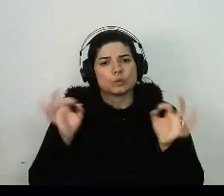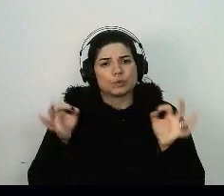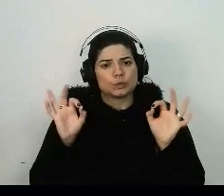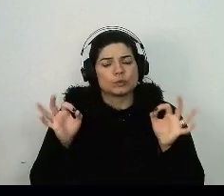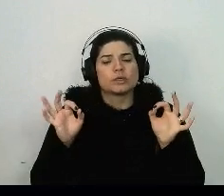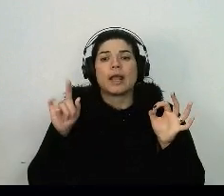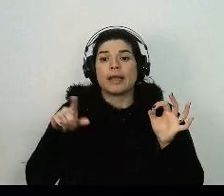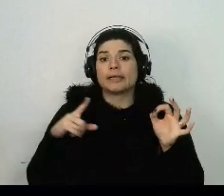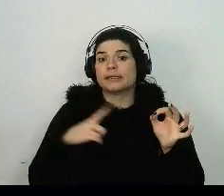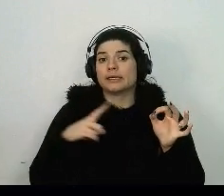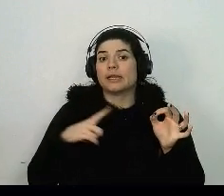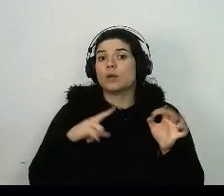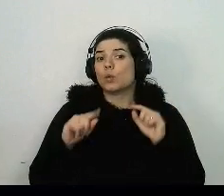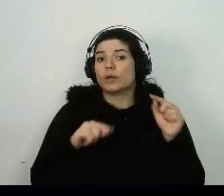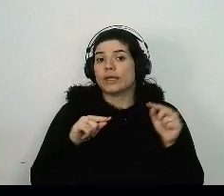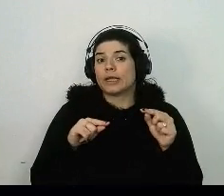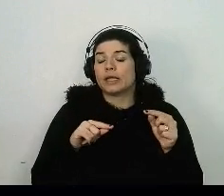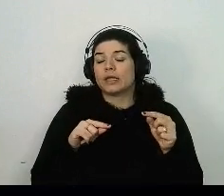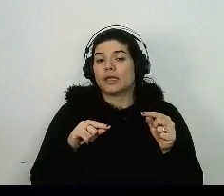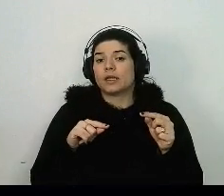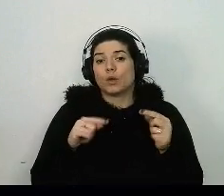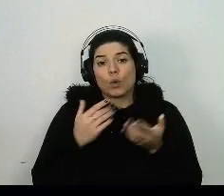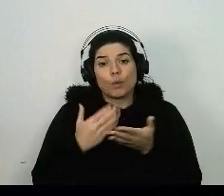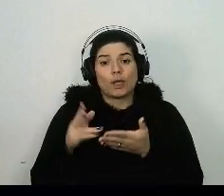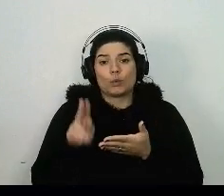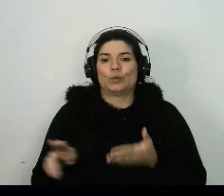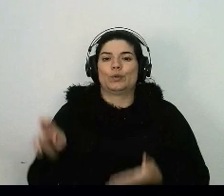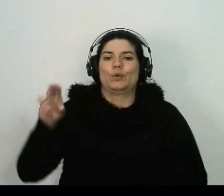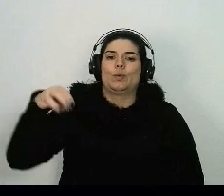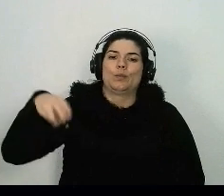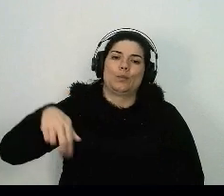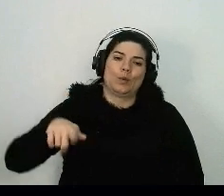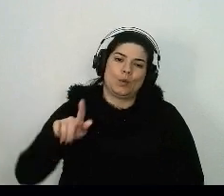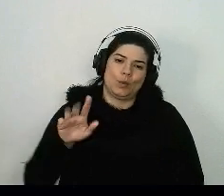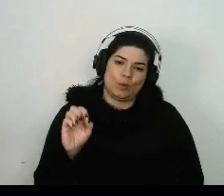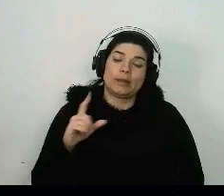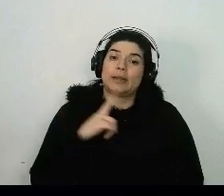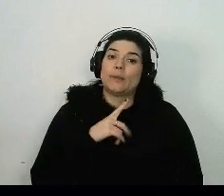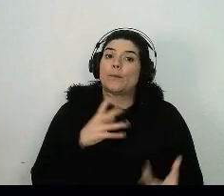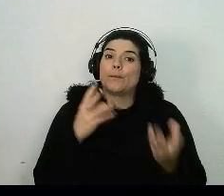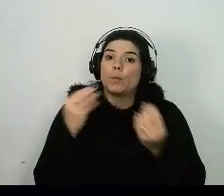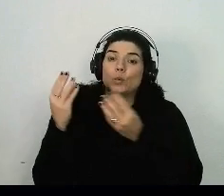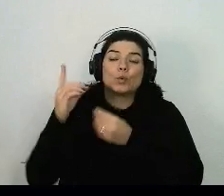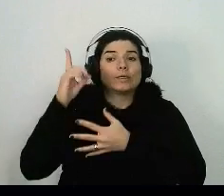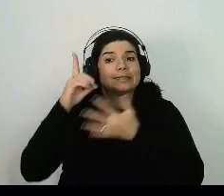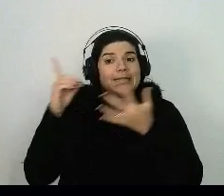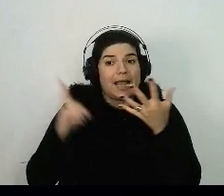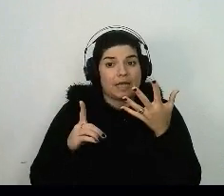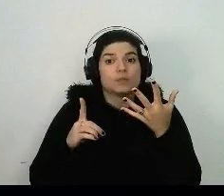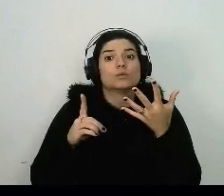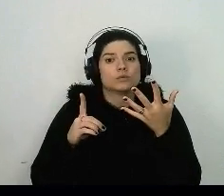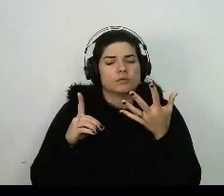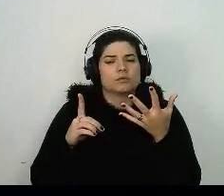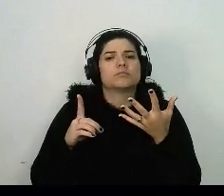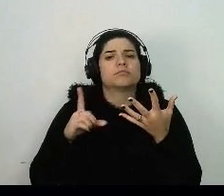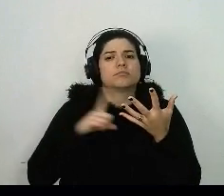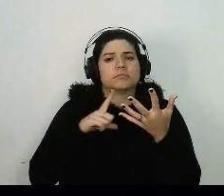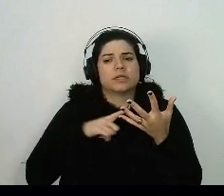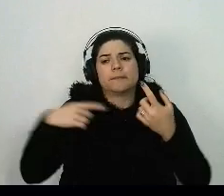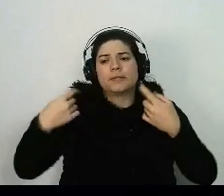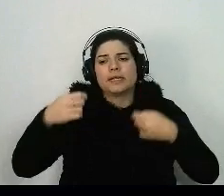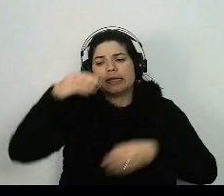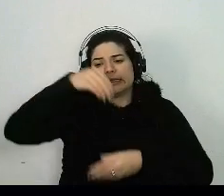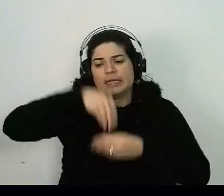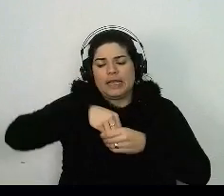estavam consumindo já o Mongo, e a gente começou a receber grandes volumes de dados para fazer carga dentro do MongoDB. Né?